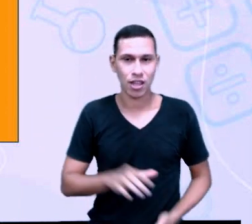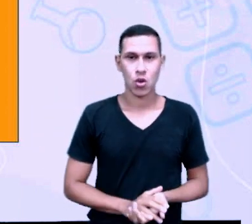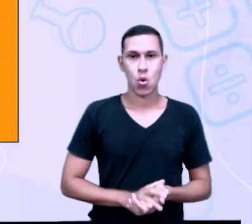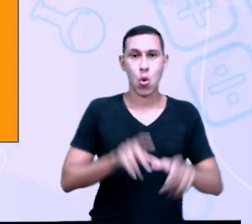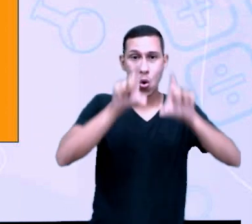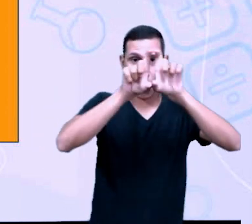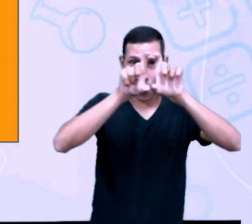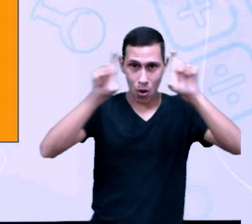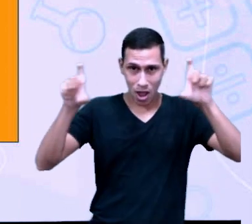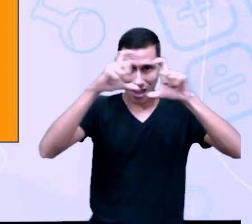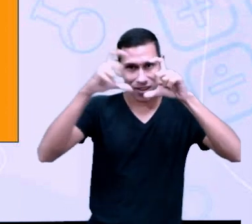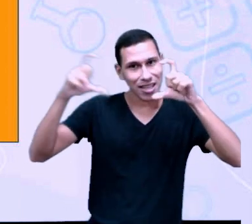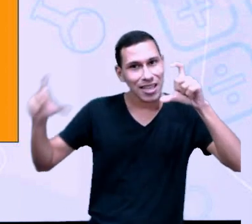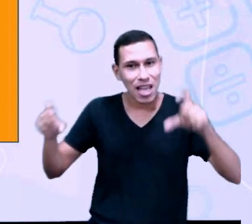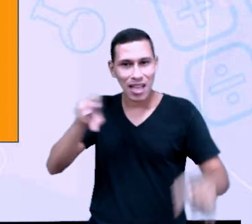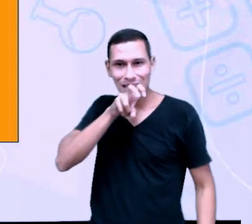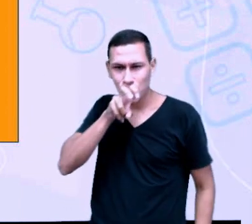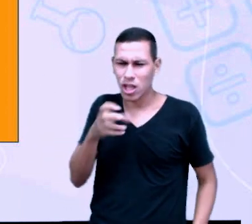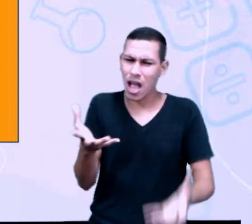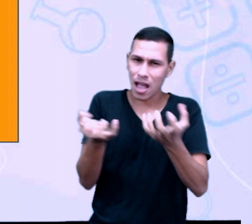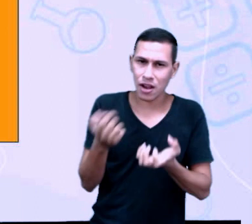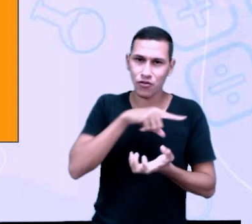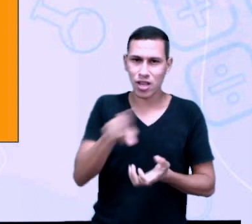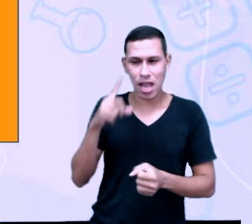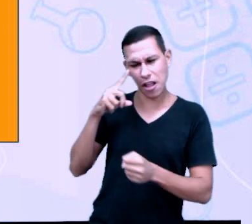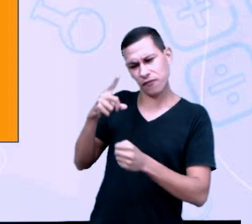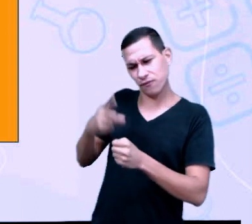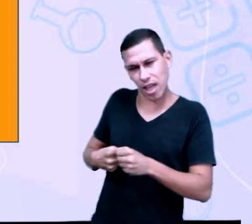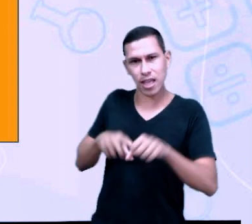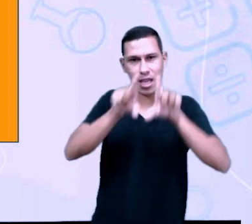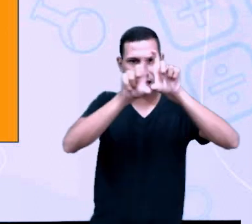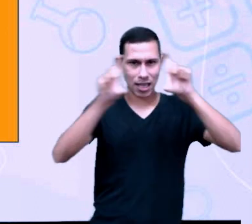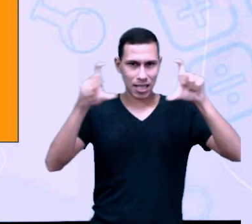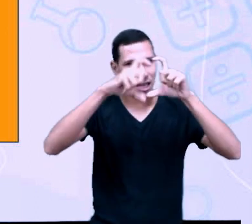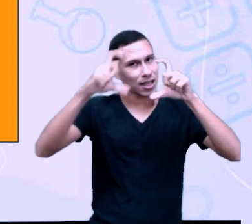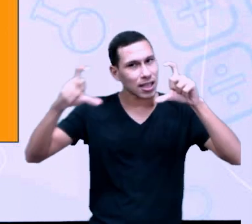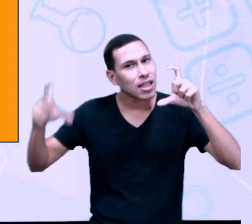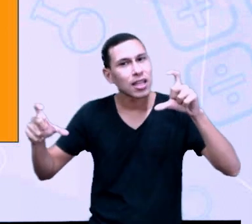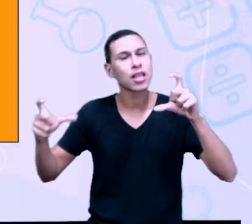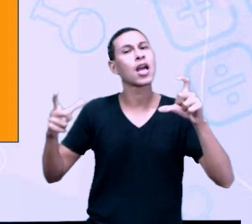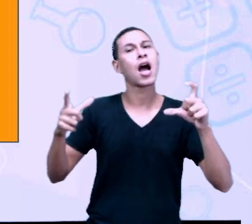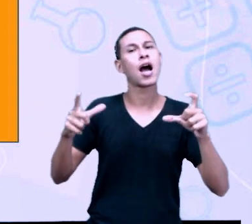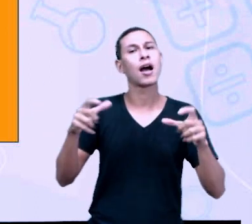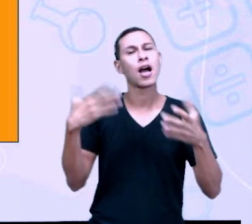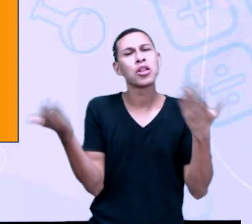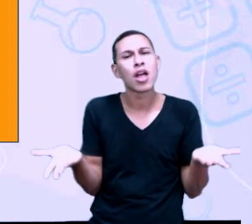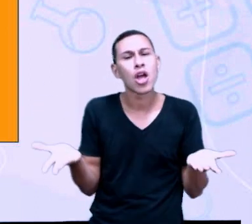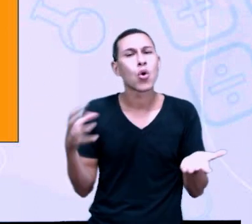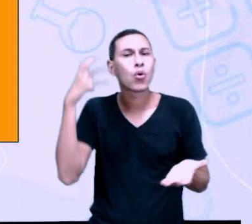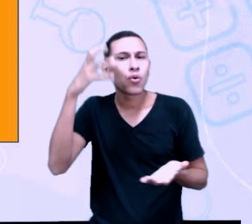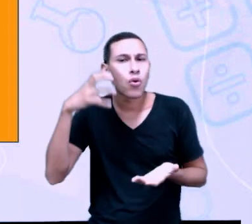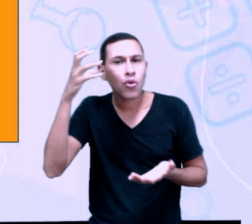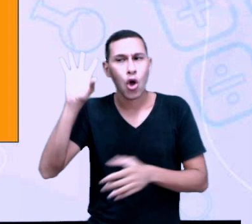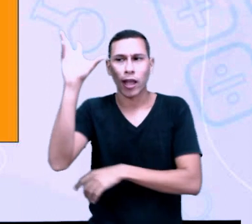trouxe a tirinha aí da Mônica e eu quero que você se identifica em nessa tirinha aí é o as zonas matou pés